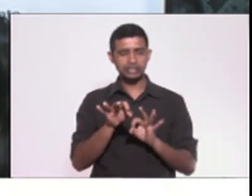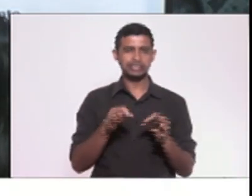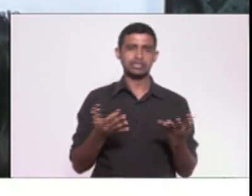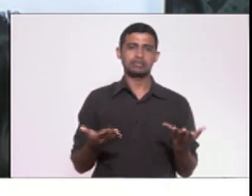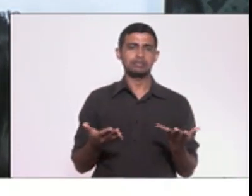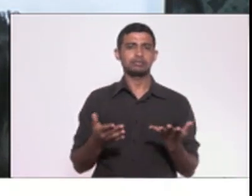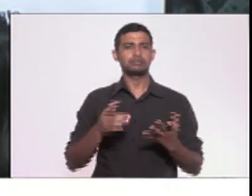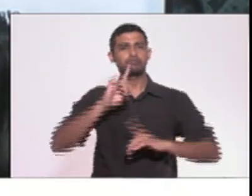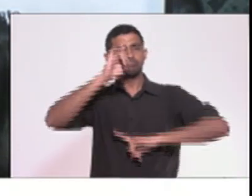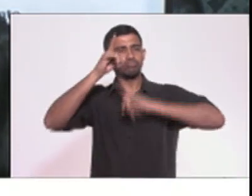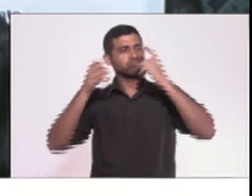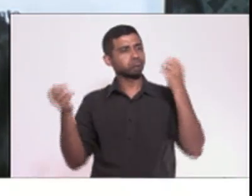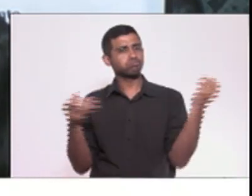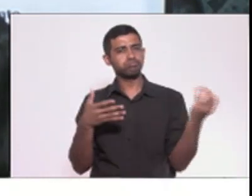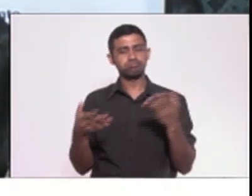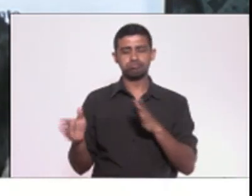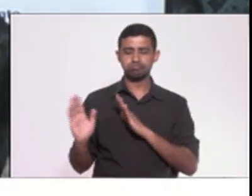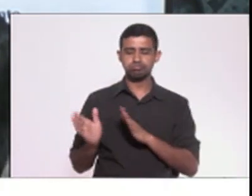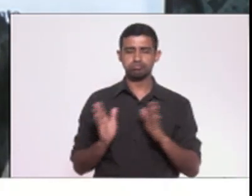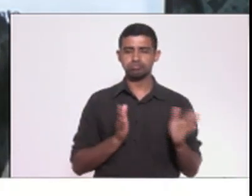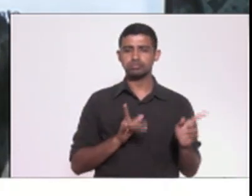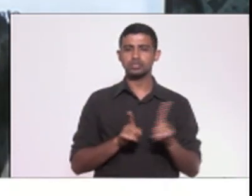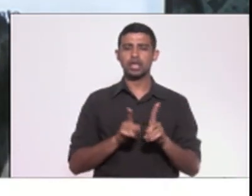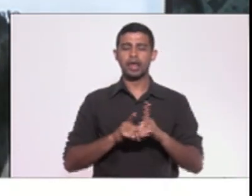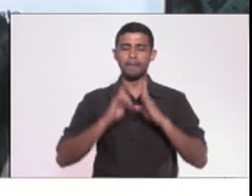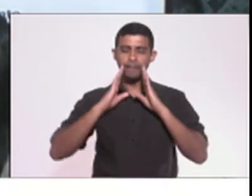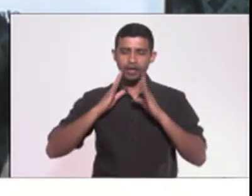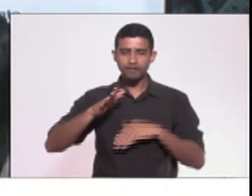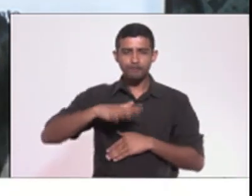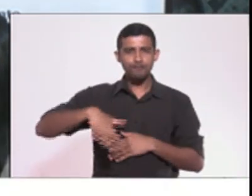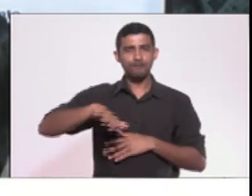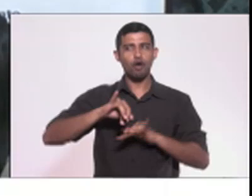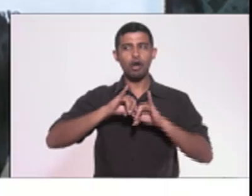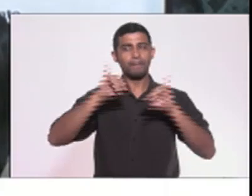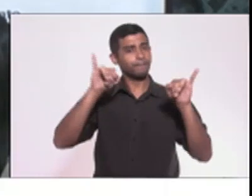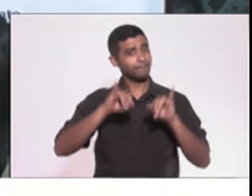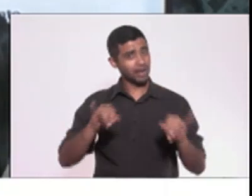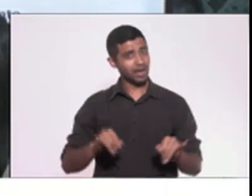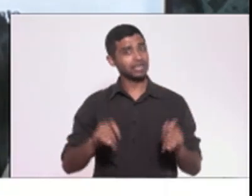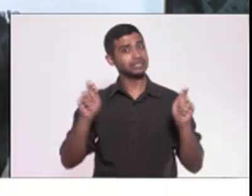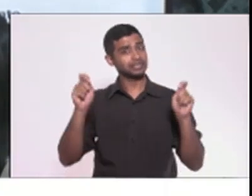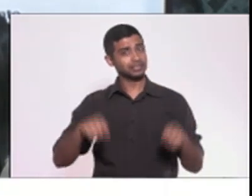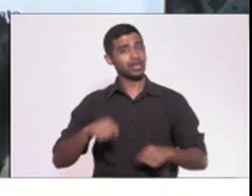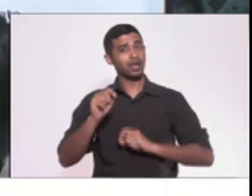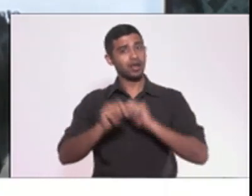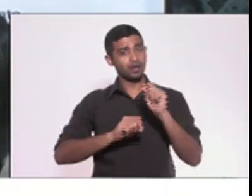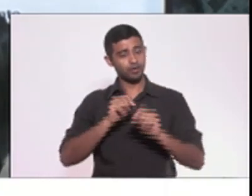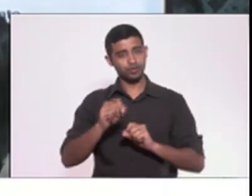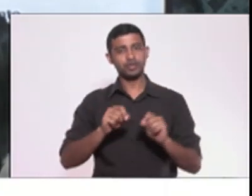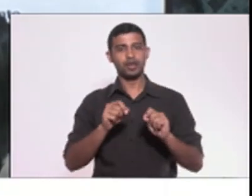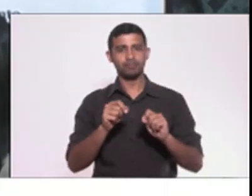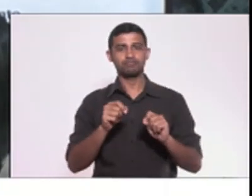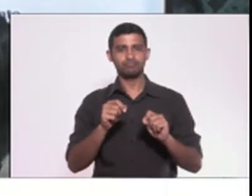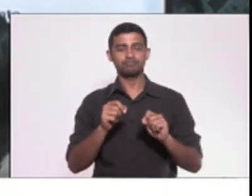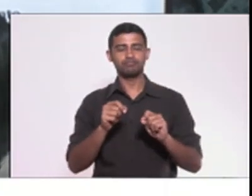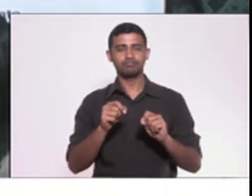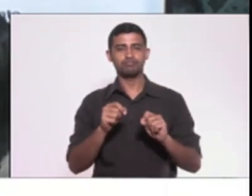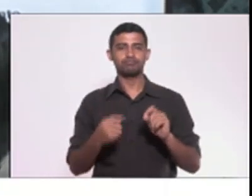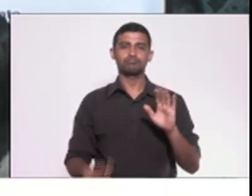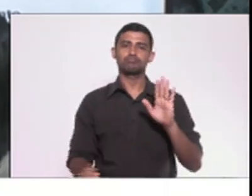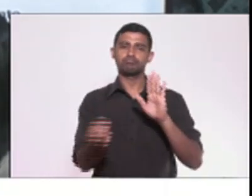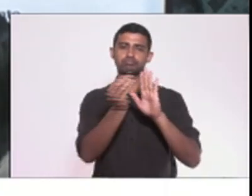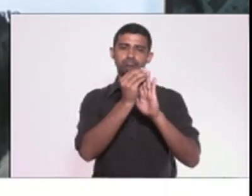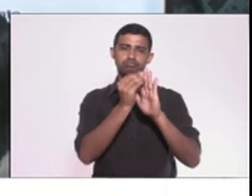inovação organizacional, inovação voltada para marketing, podem ser inseridas dentro de